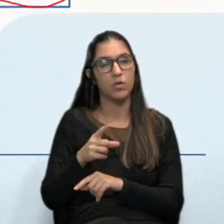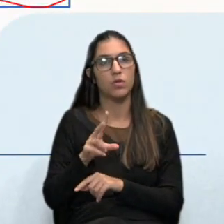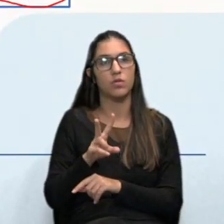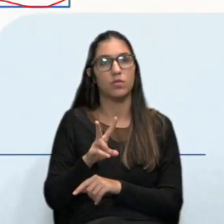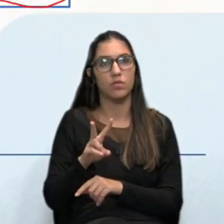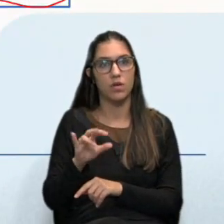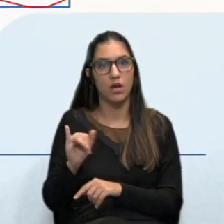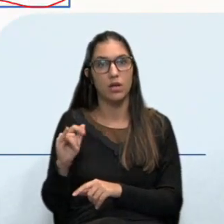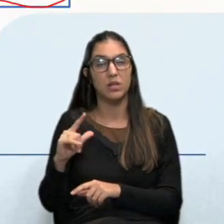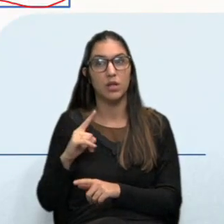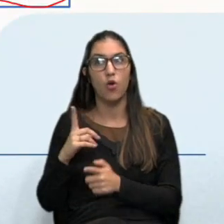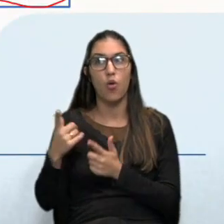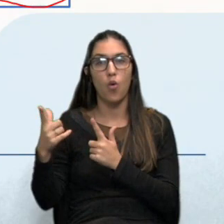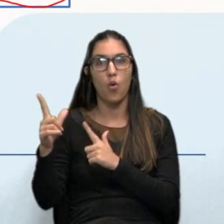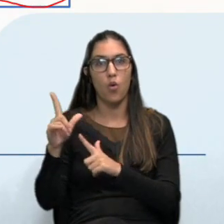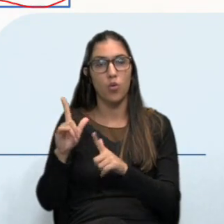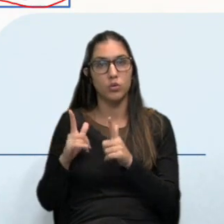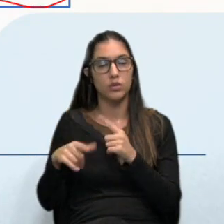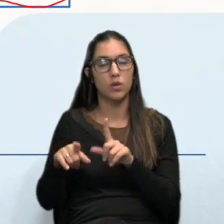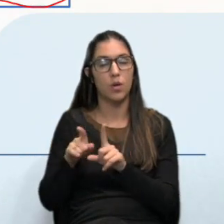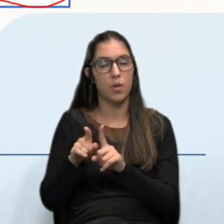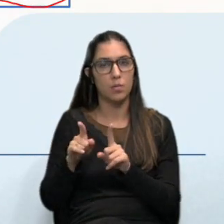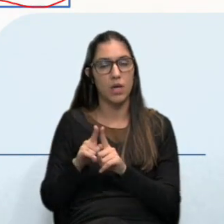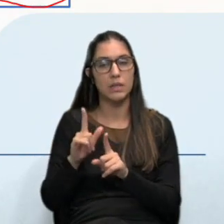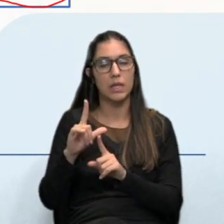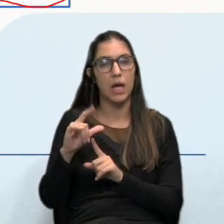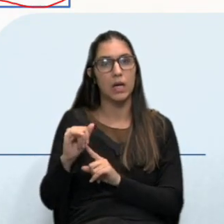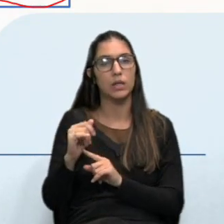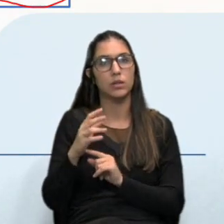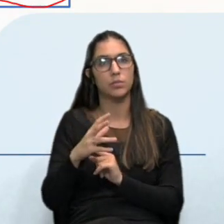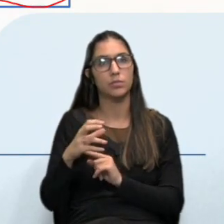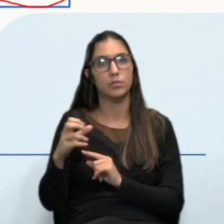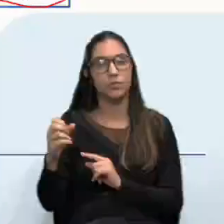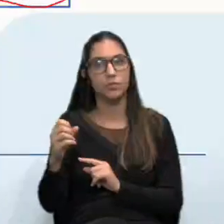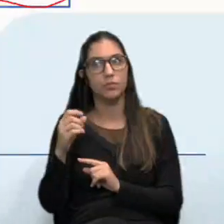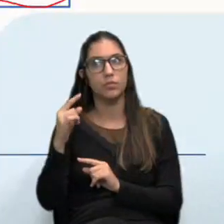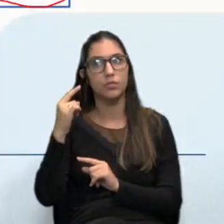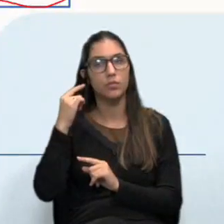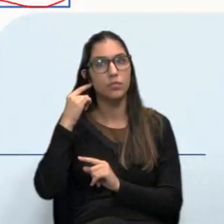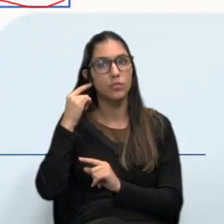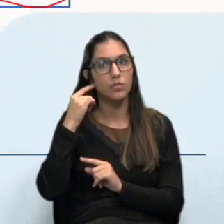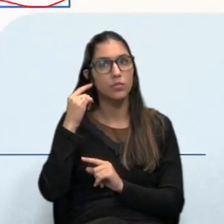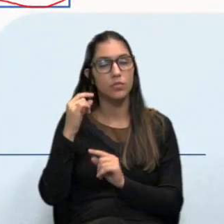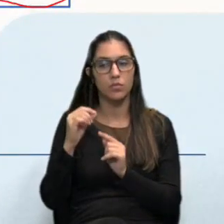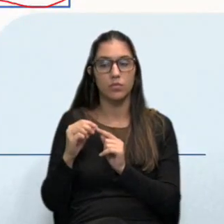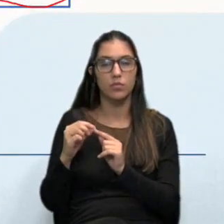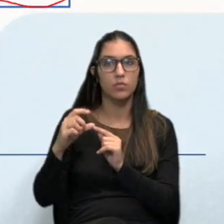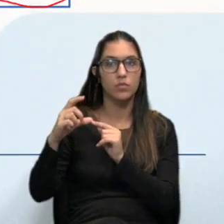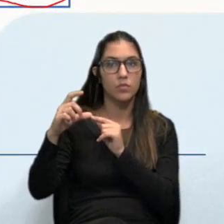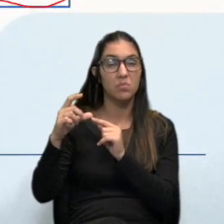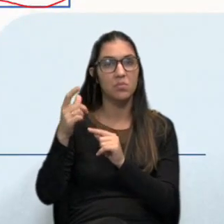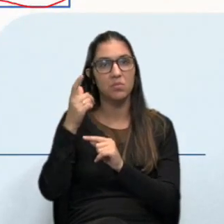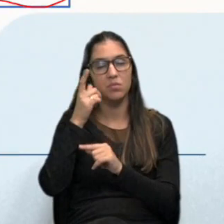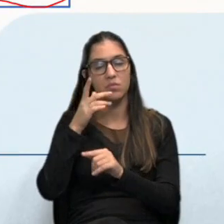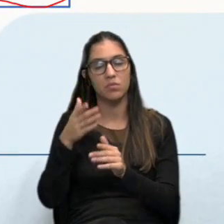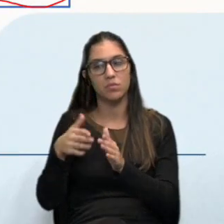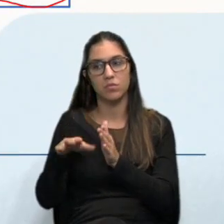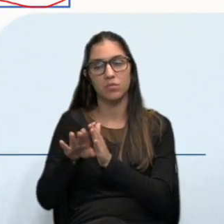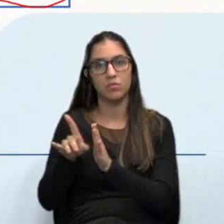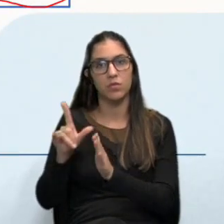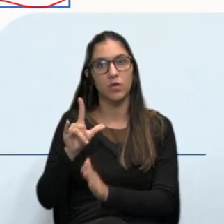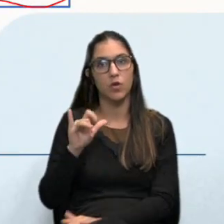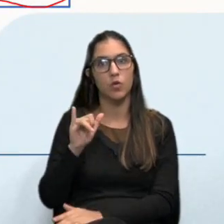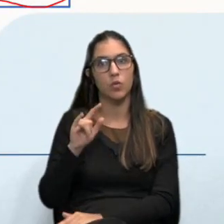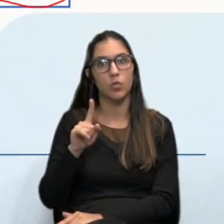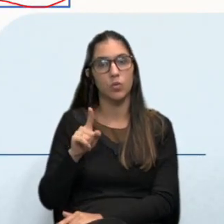vai ter outros transdutores, vai ter o transdutor de saída que vai passar para um alto-falante e então finalmente vai chegar no destinatário, que é o